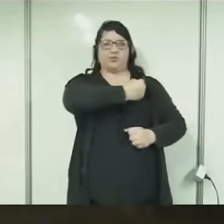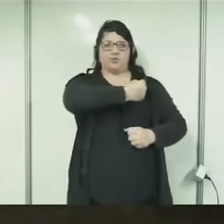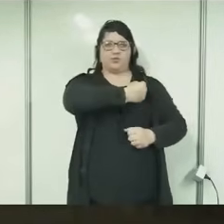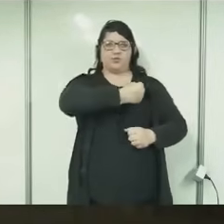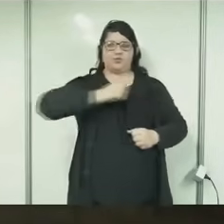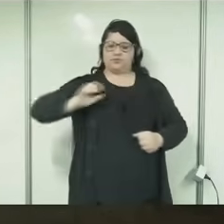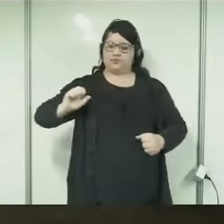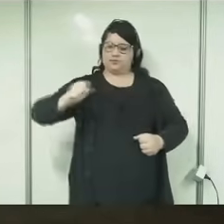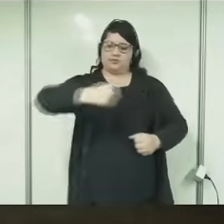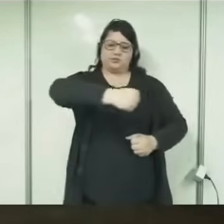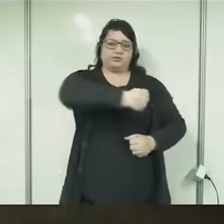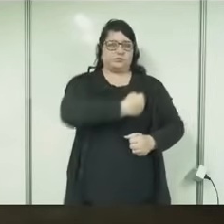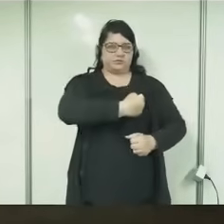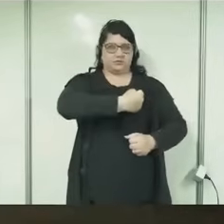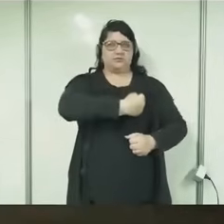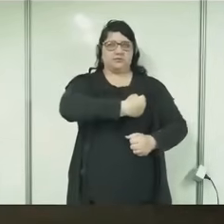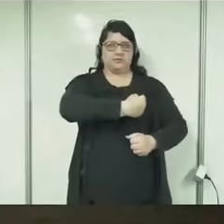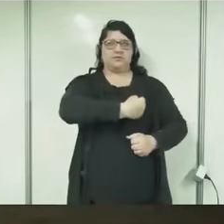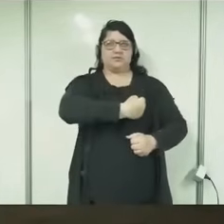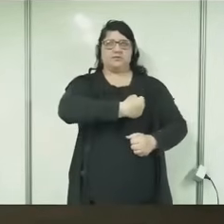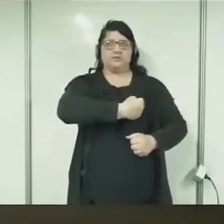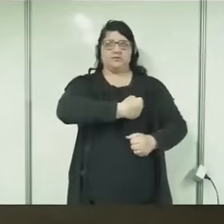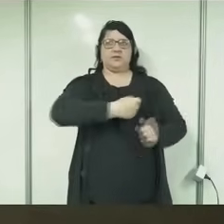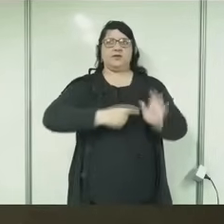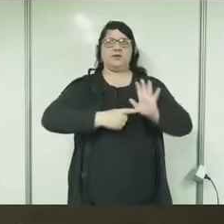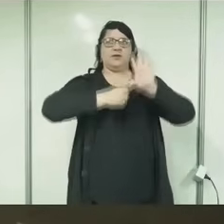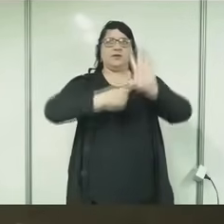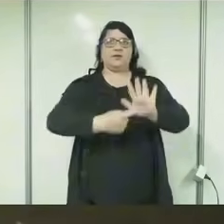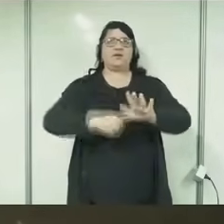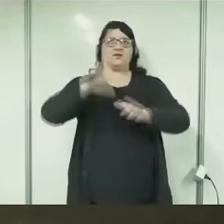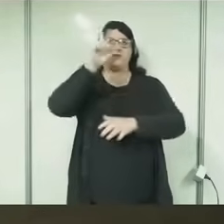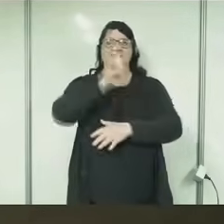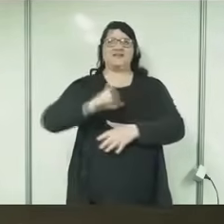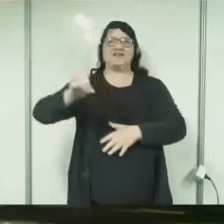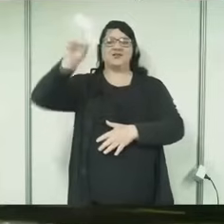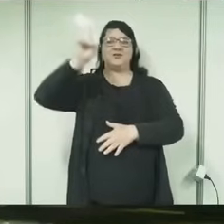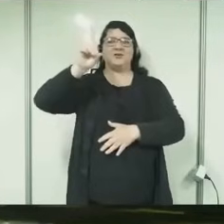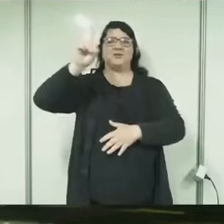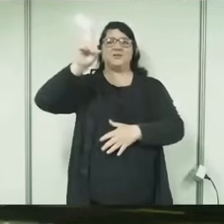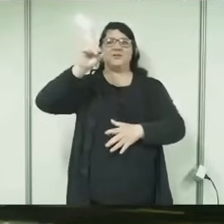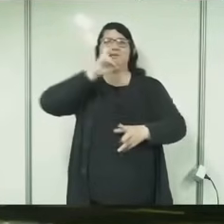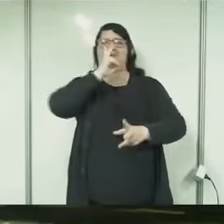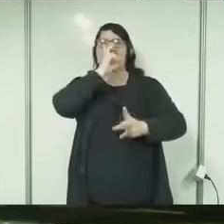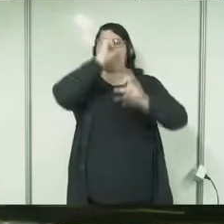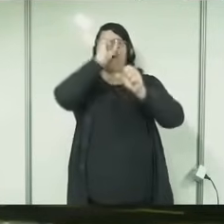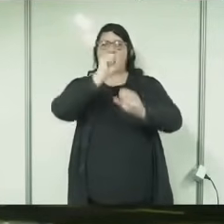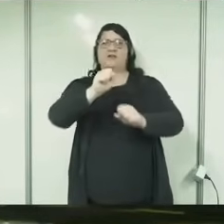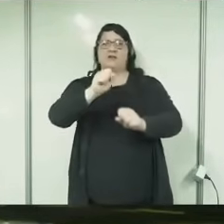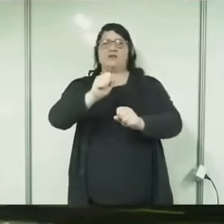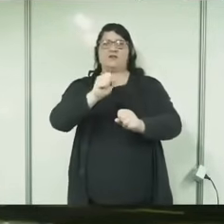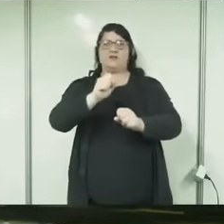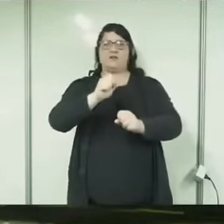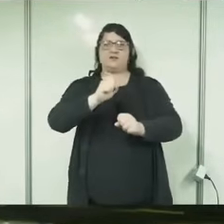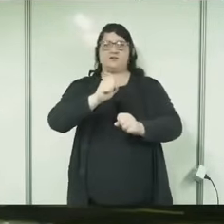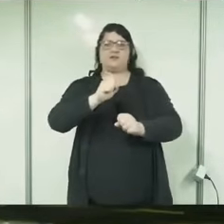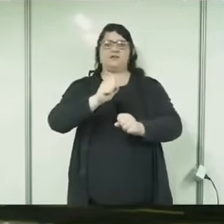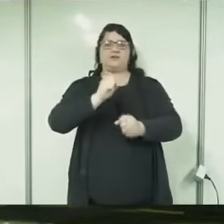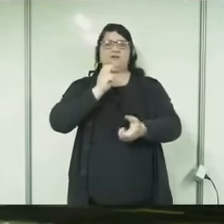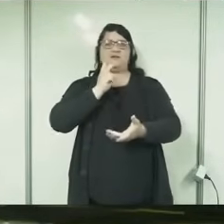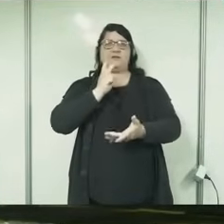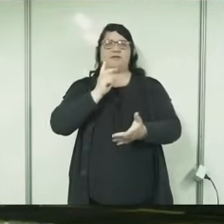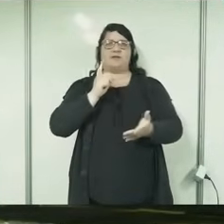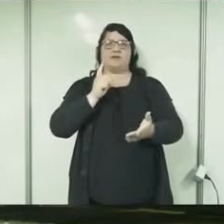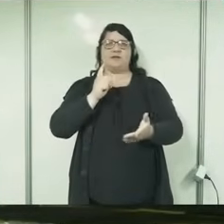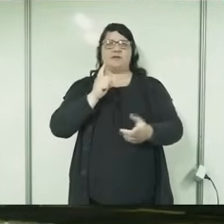que diz que Deus é a nossa força o tempo todo. E eu gravei essa canção para dizer que